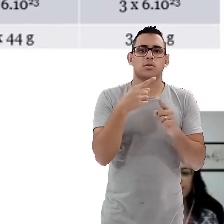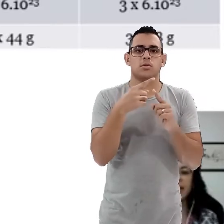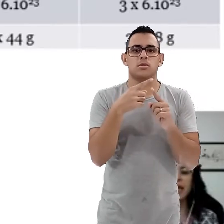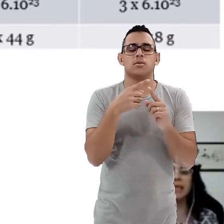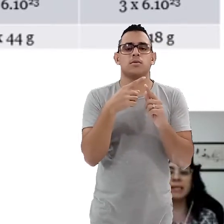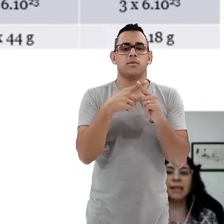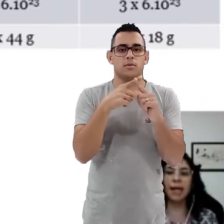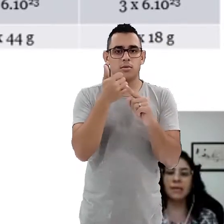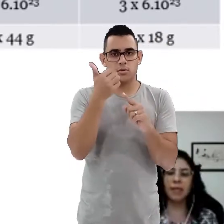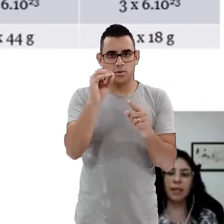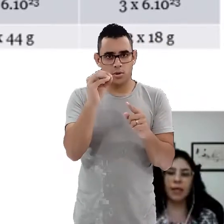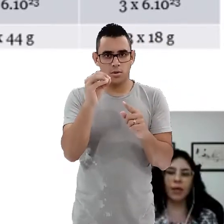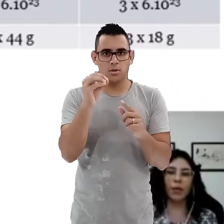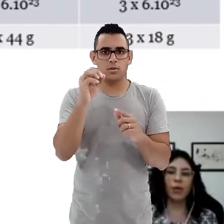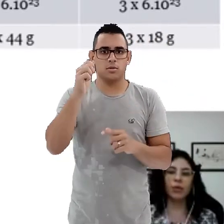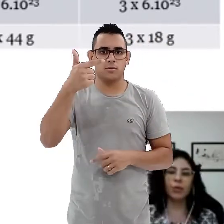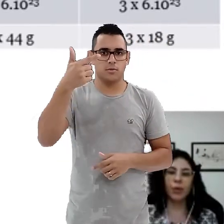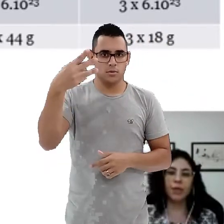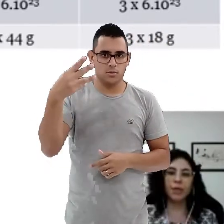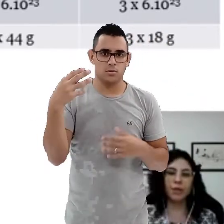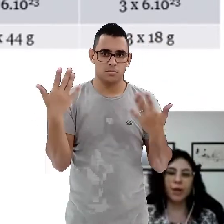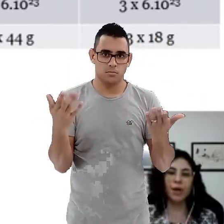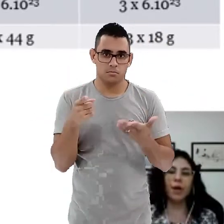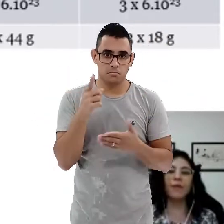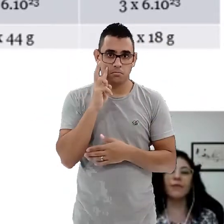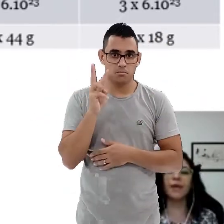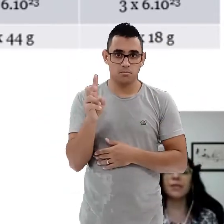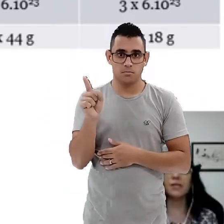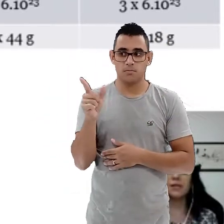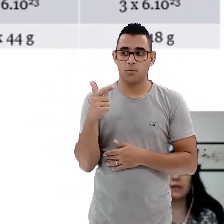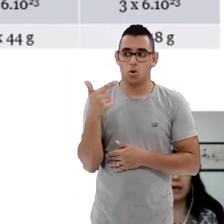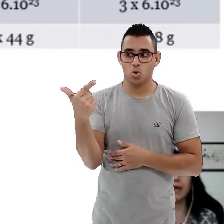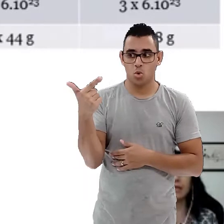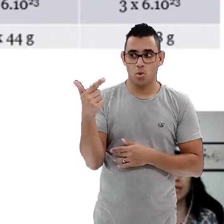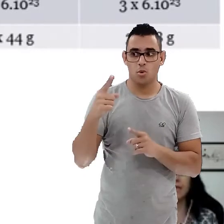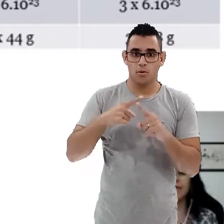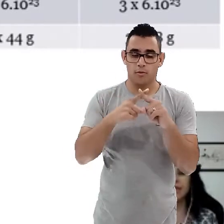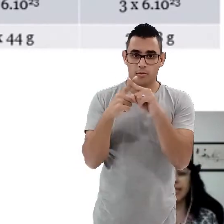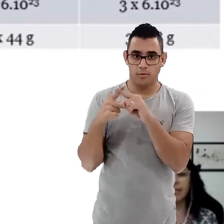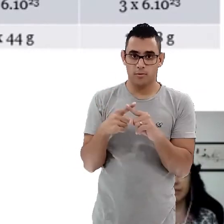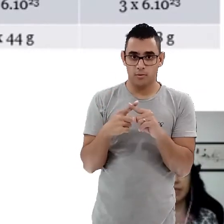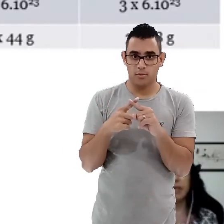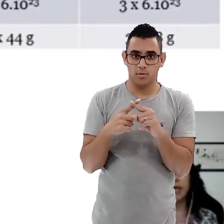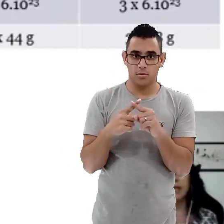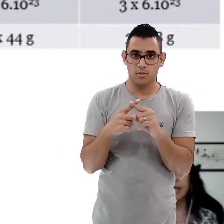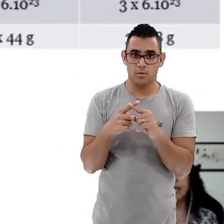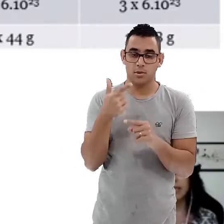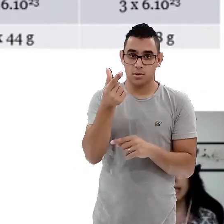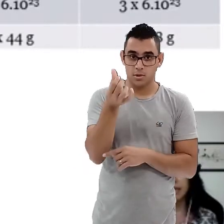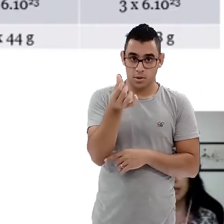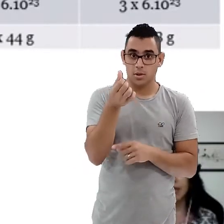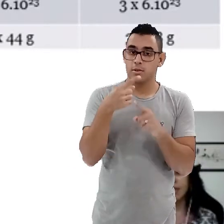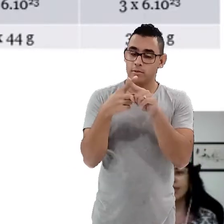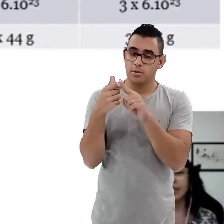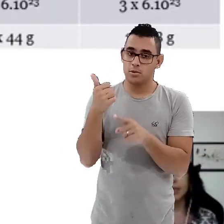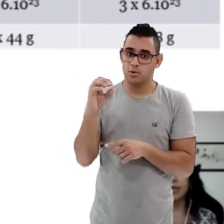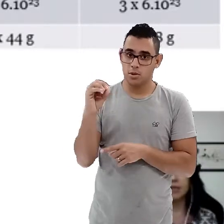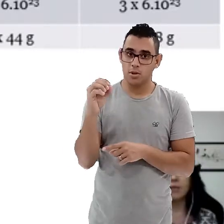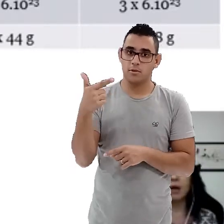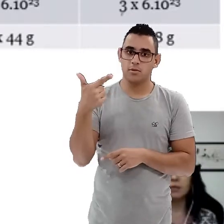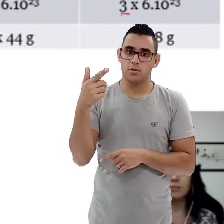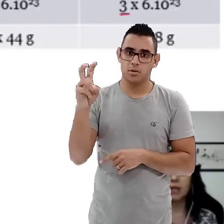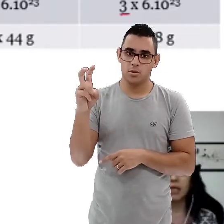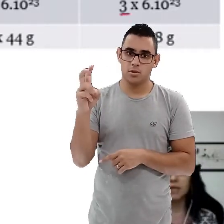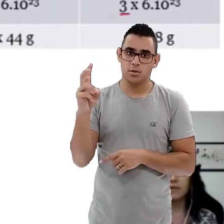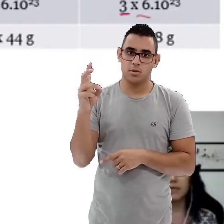23. Nesse caso daqui, ó, 2 vezes 6 vezes 10 a 23. E nesse caso aqui, como a gente tem